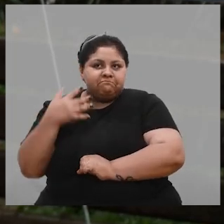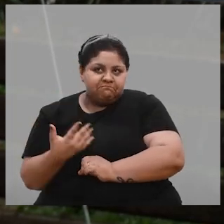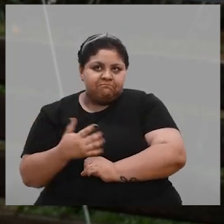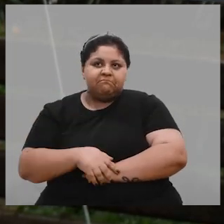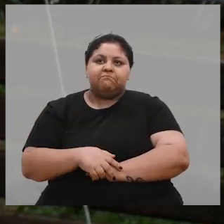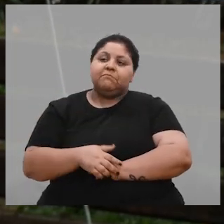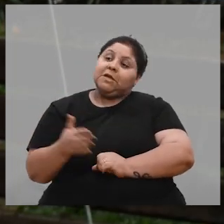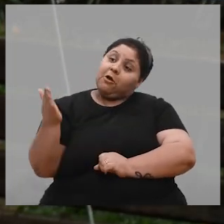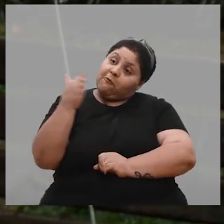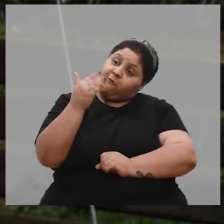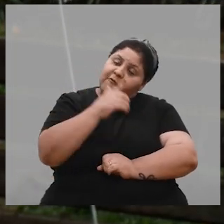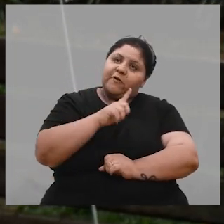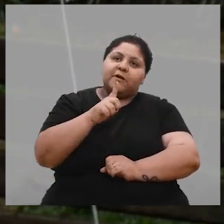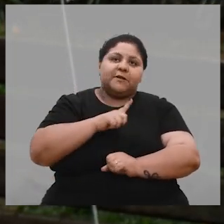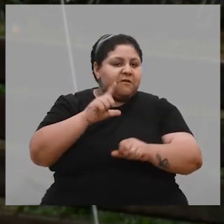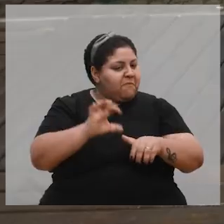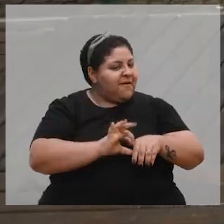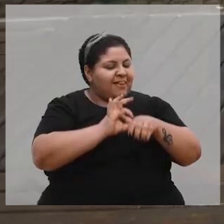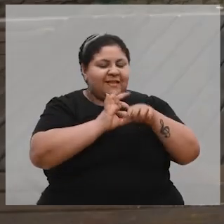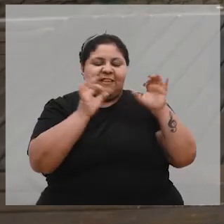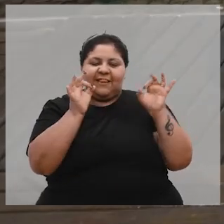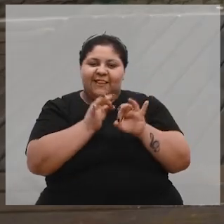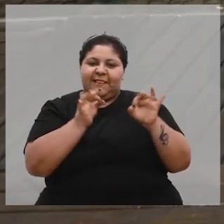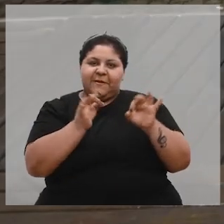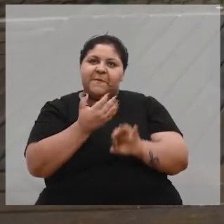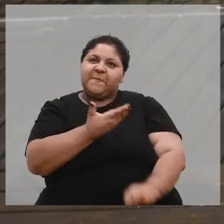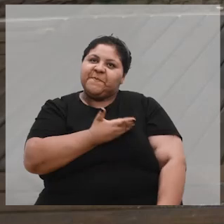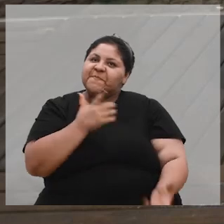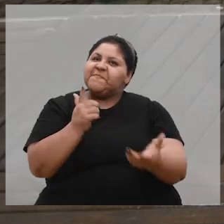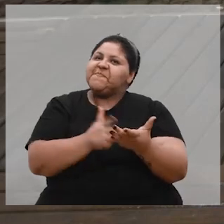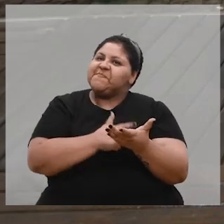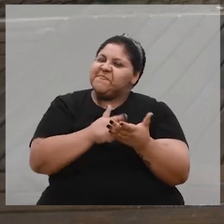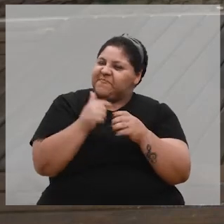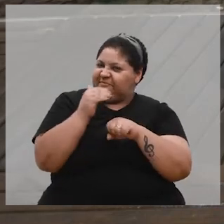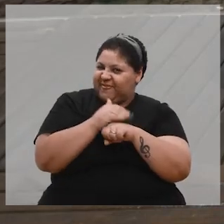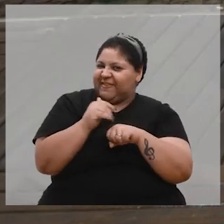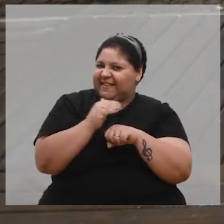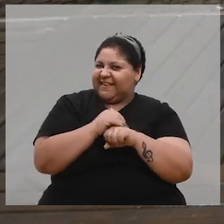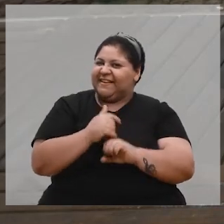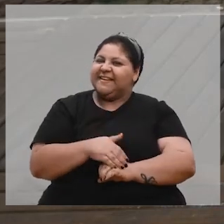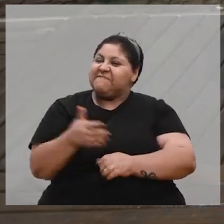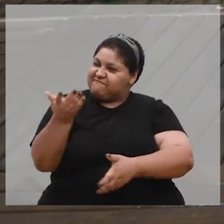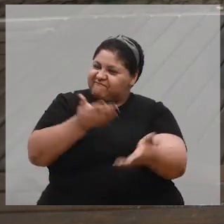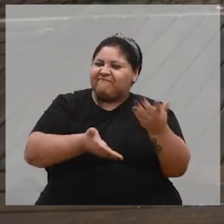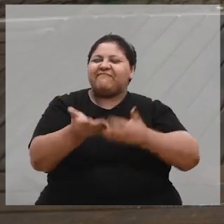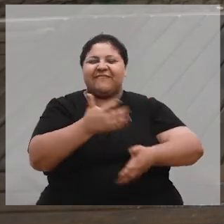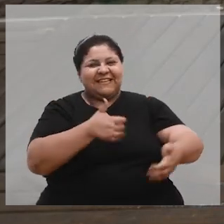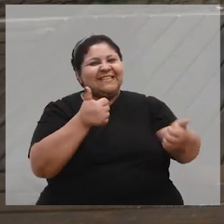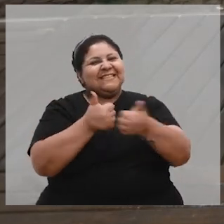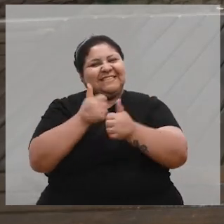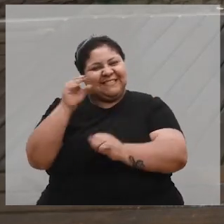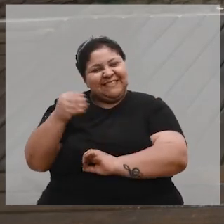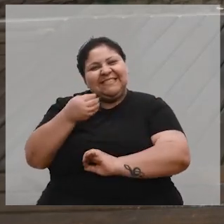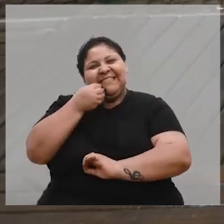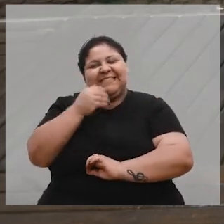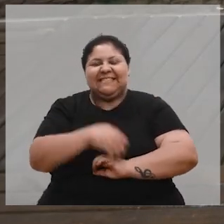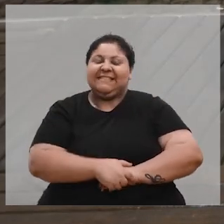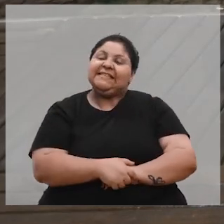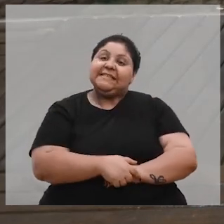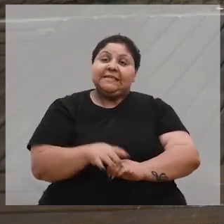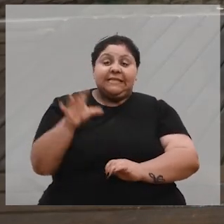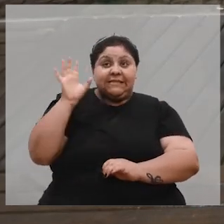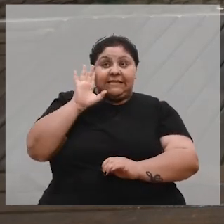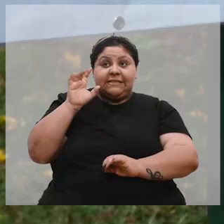histórias, então vamos lá, tem uma patrona maravilhosa, um amigo do livro generoso, vamos interagir com eles, vamos